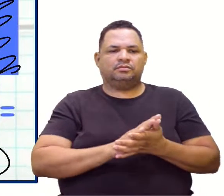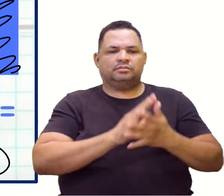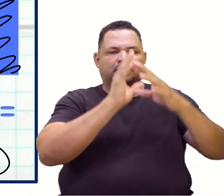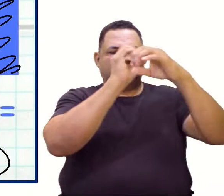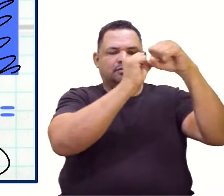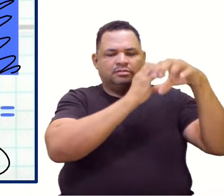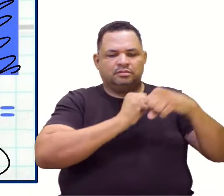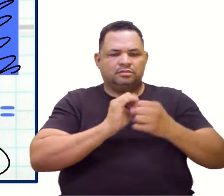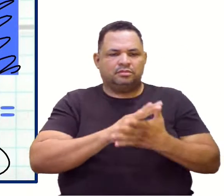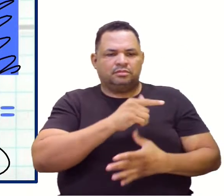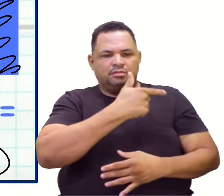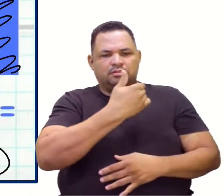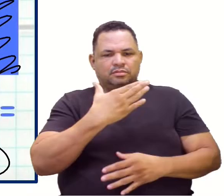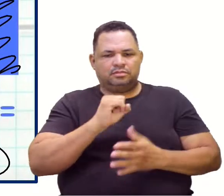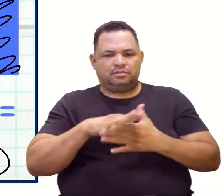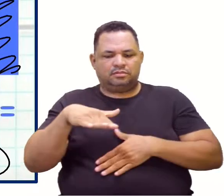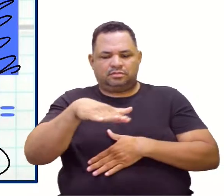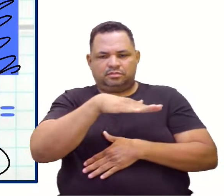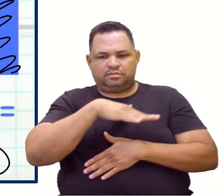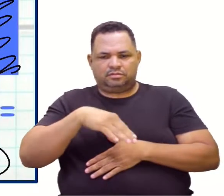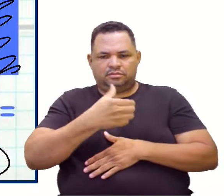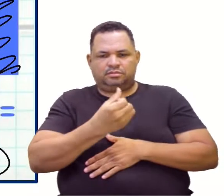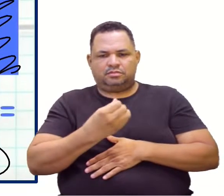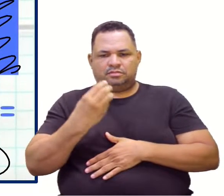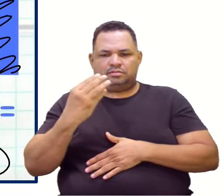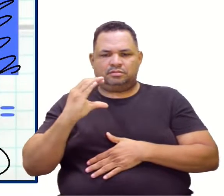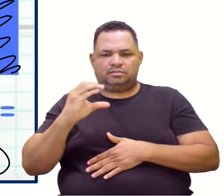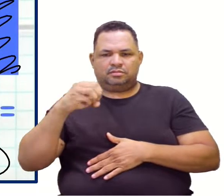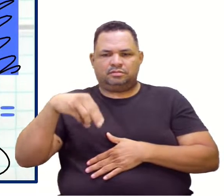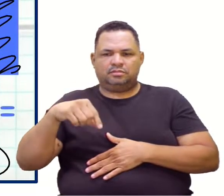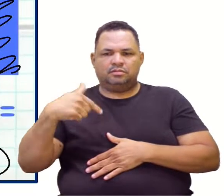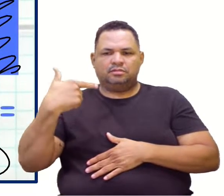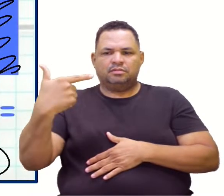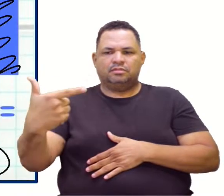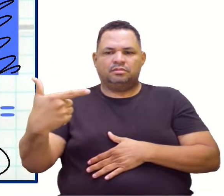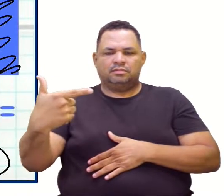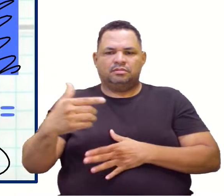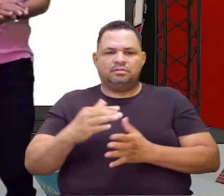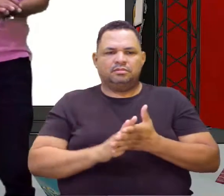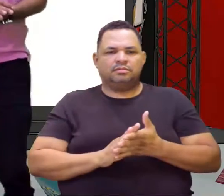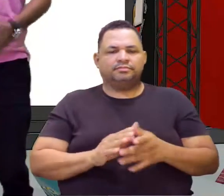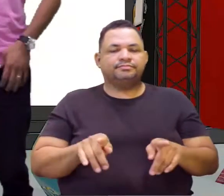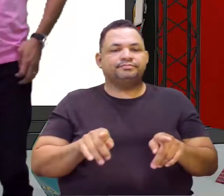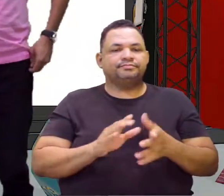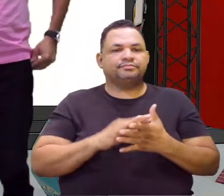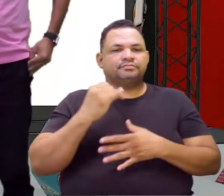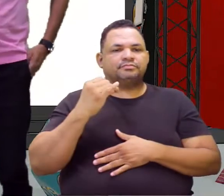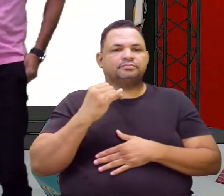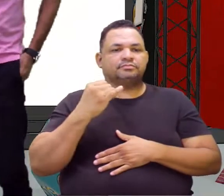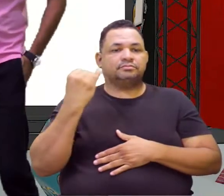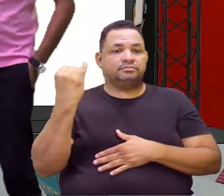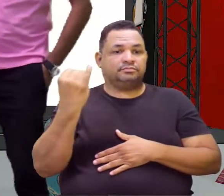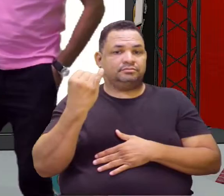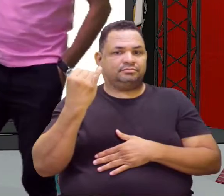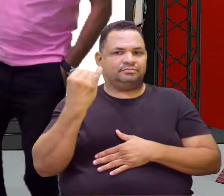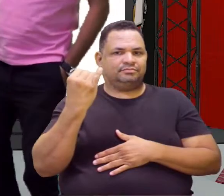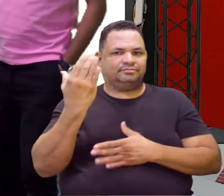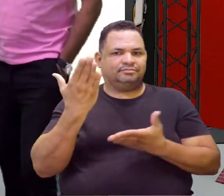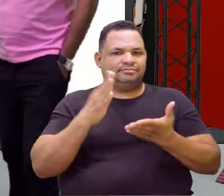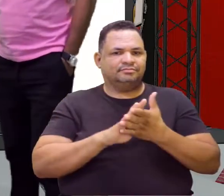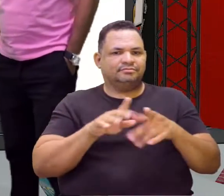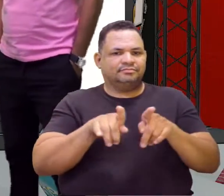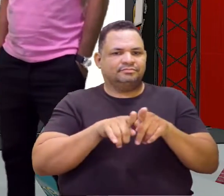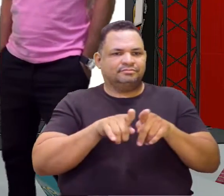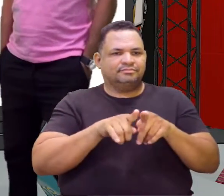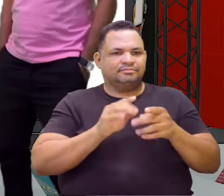10 centímetros E a área deu 6 6 centímetros quadrados. quadrados. Outra coisa muito interessante da gente pontuar. De